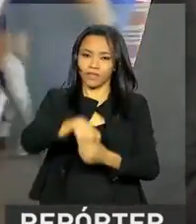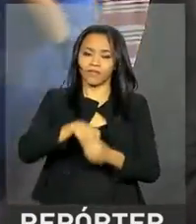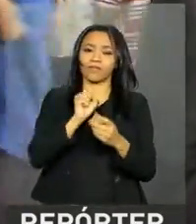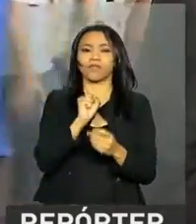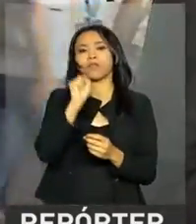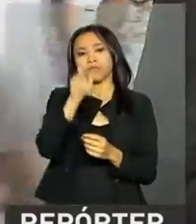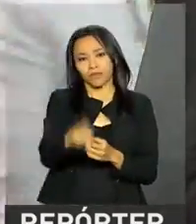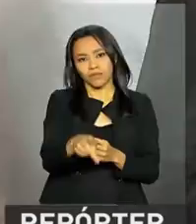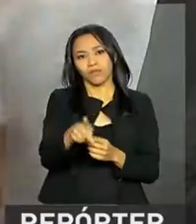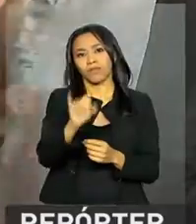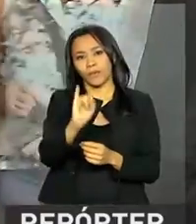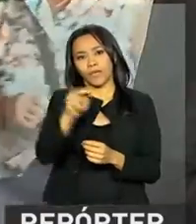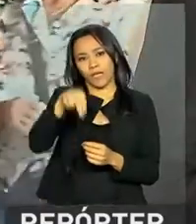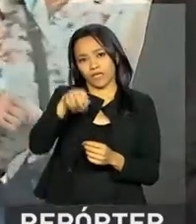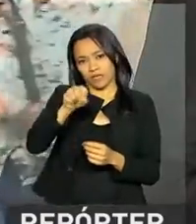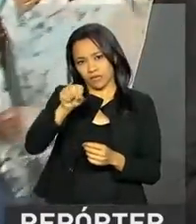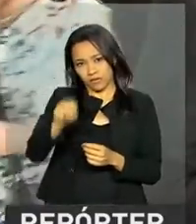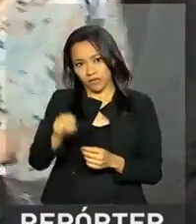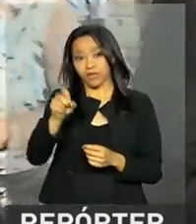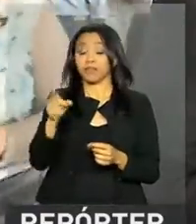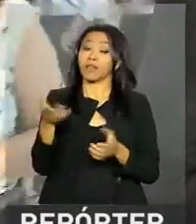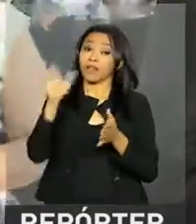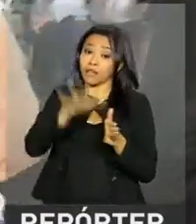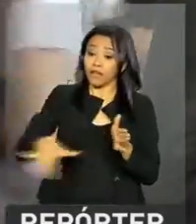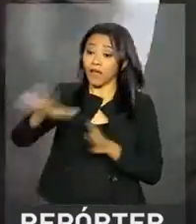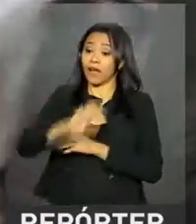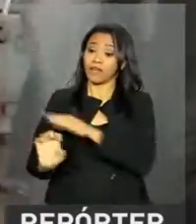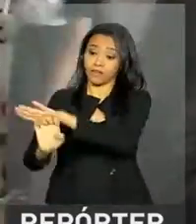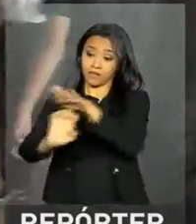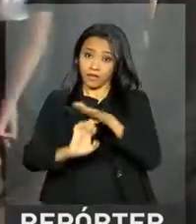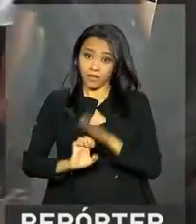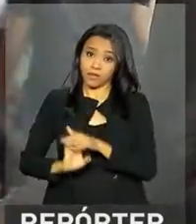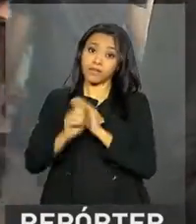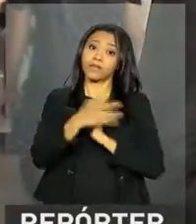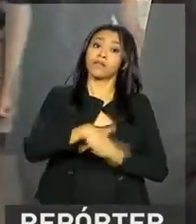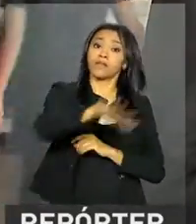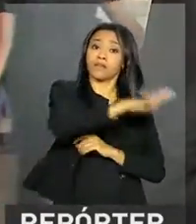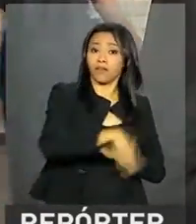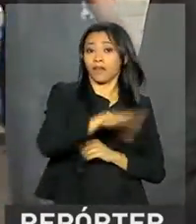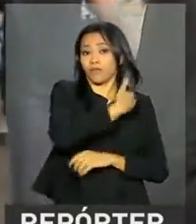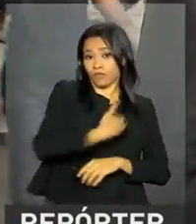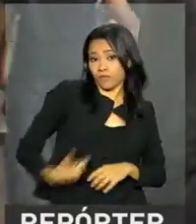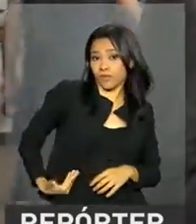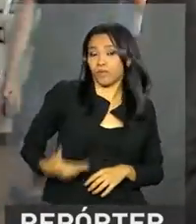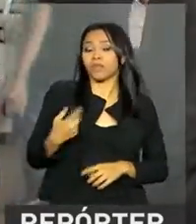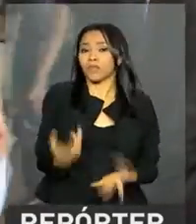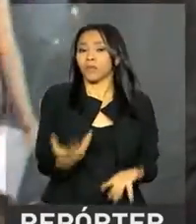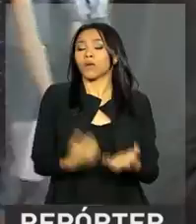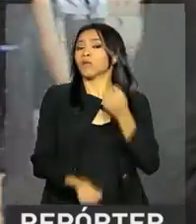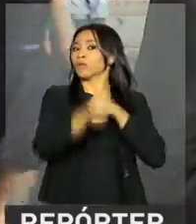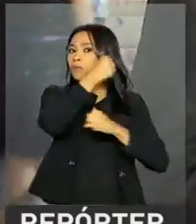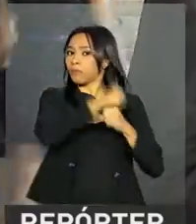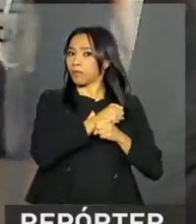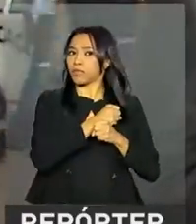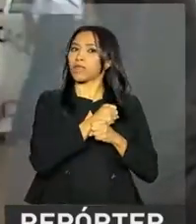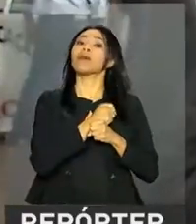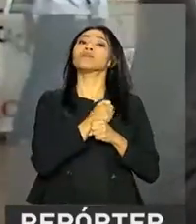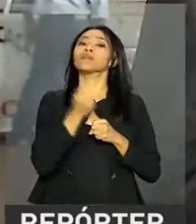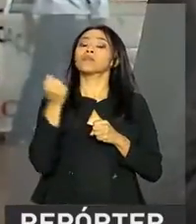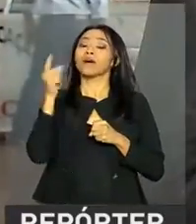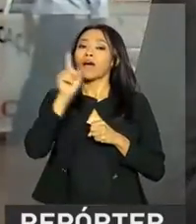Social, tanto no sistema para o setor privado quanto para o setor público. No ano passado, essa conta chegou